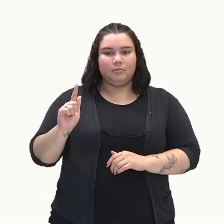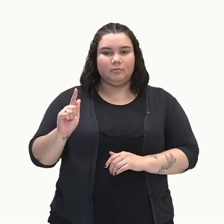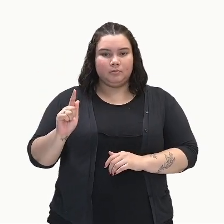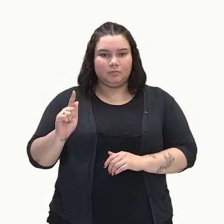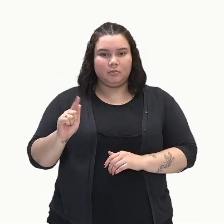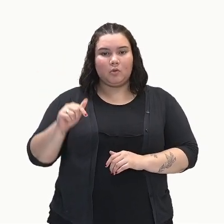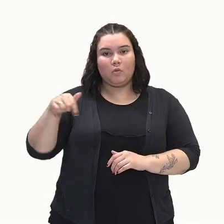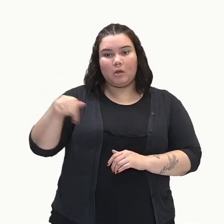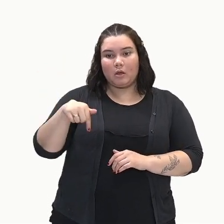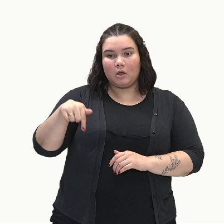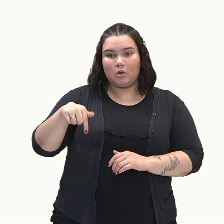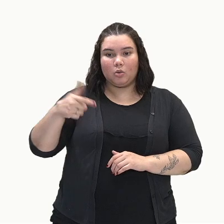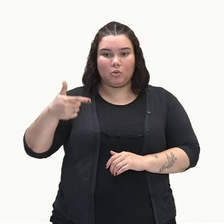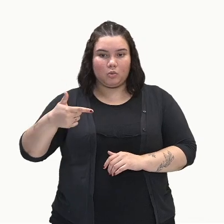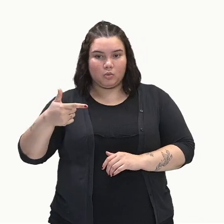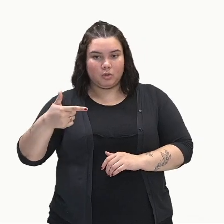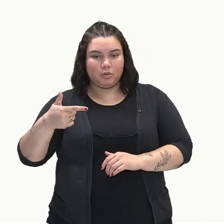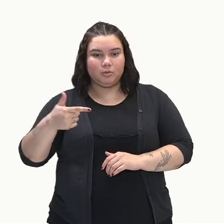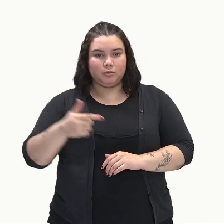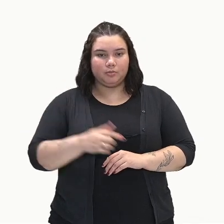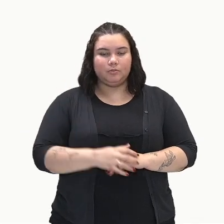de razão 2